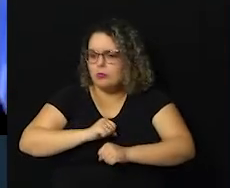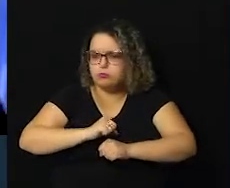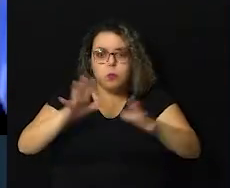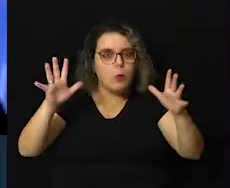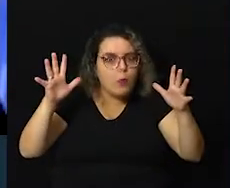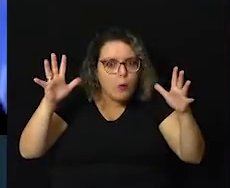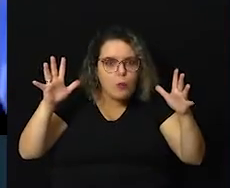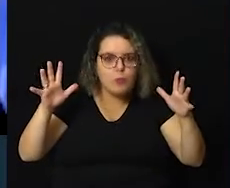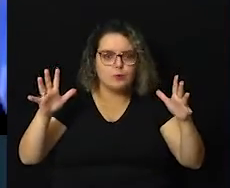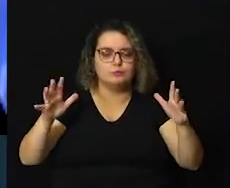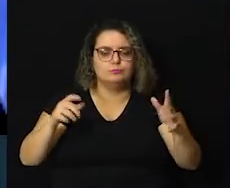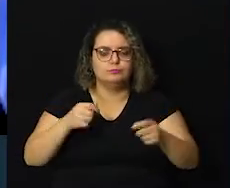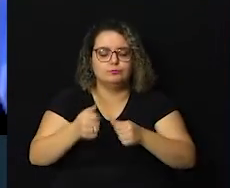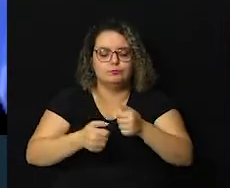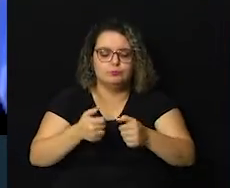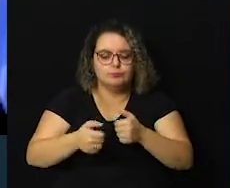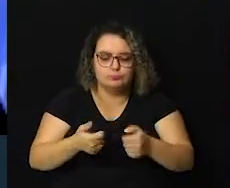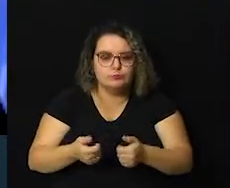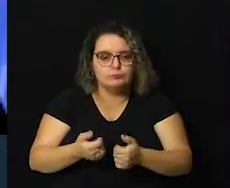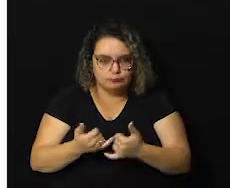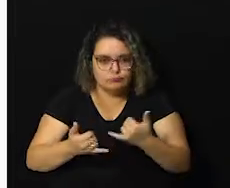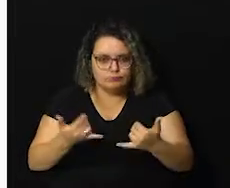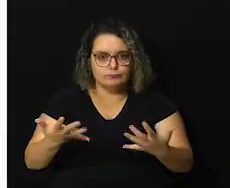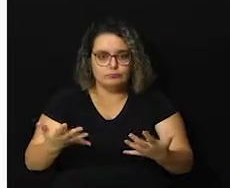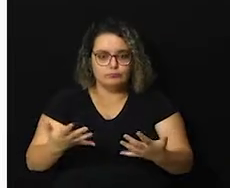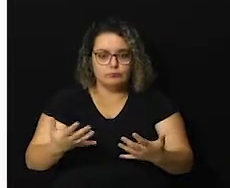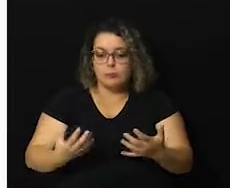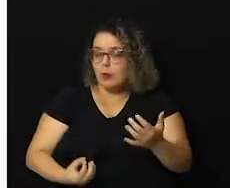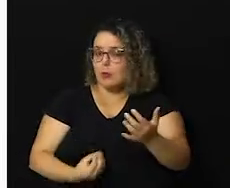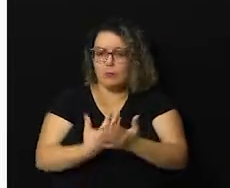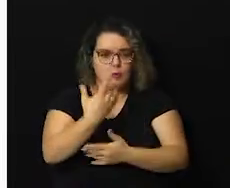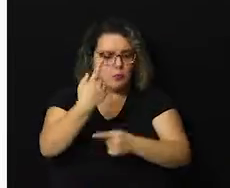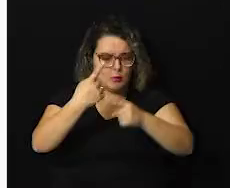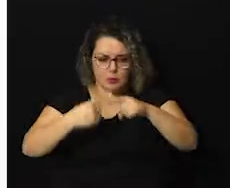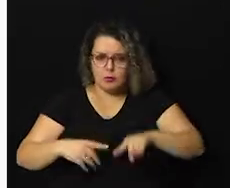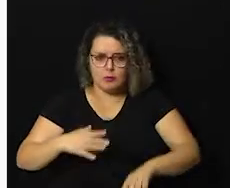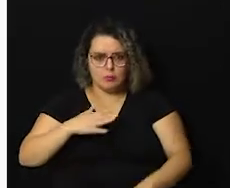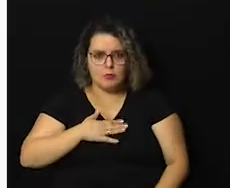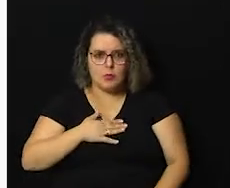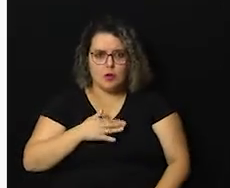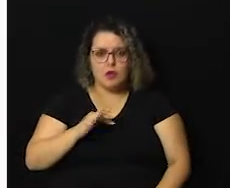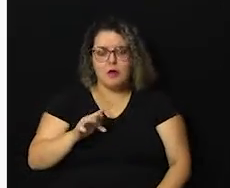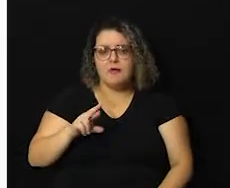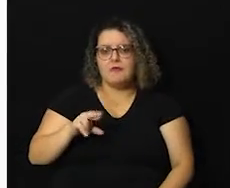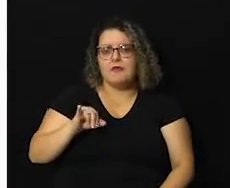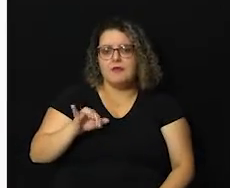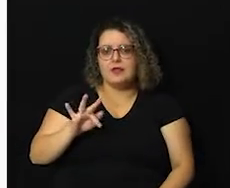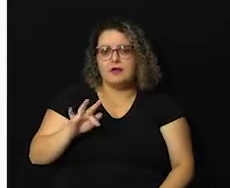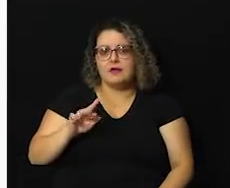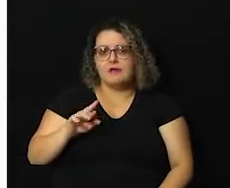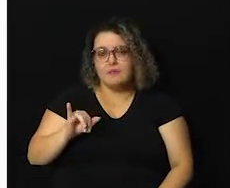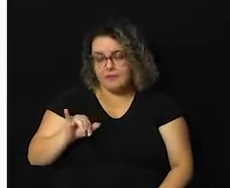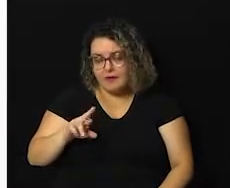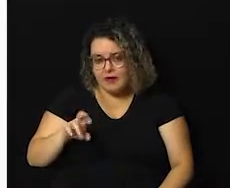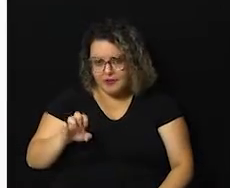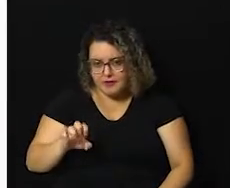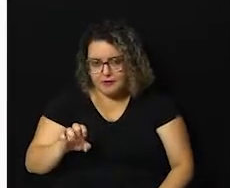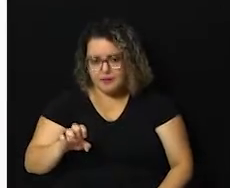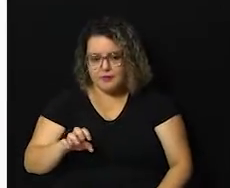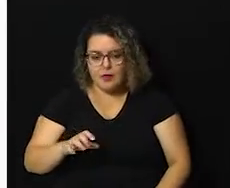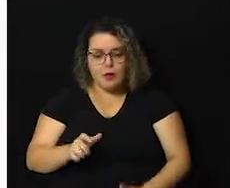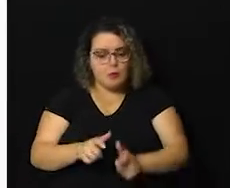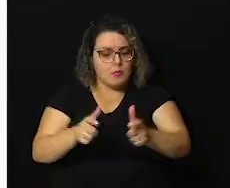eles dispararam e aí eu decidi investir criei o meu próprio campeonato de free Fire chamado Grand Slam free